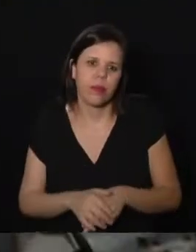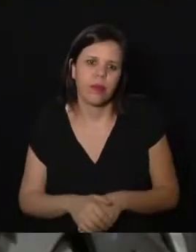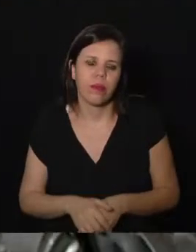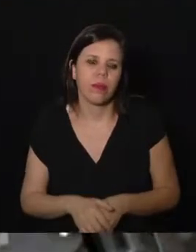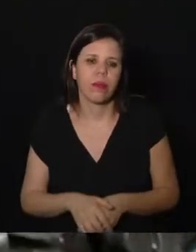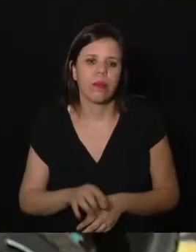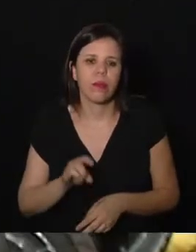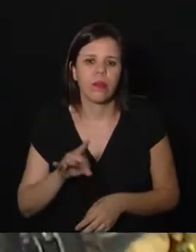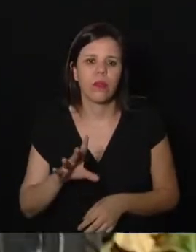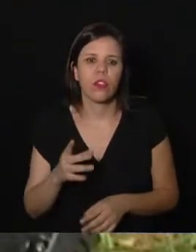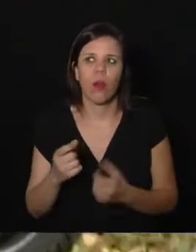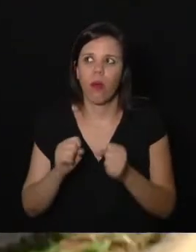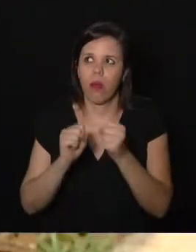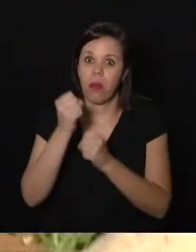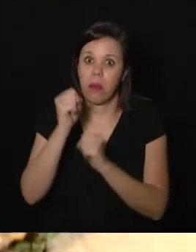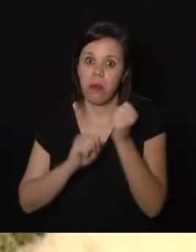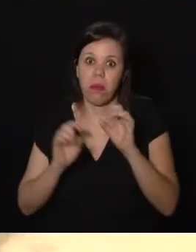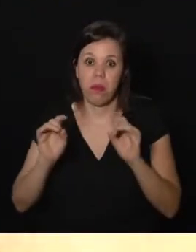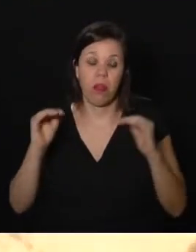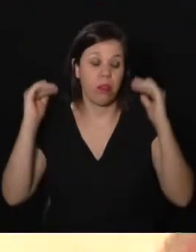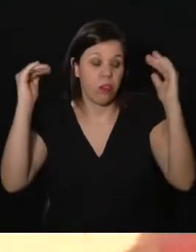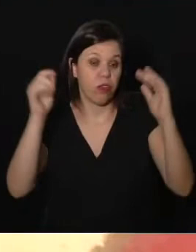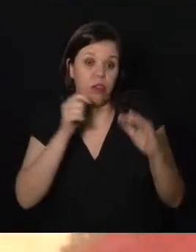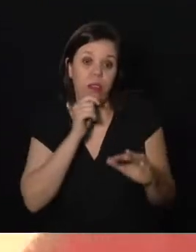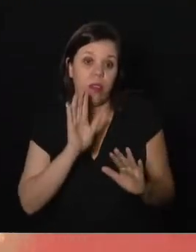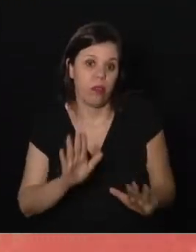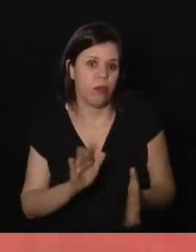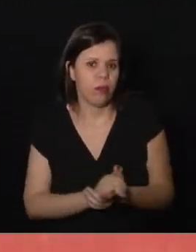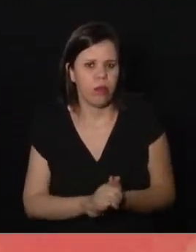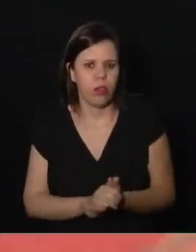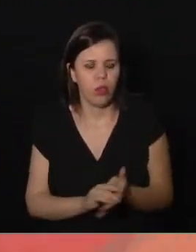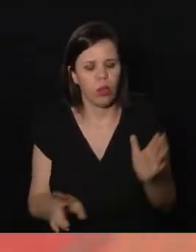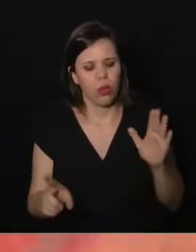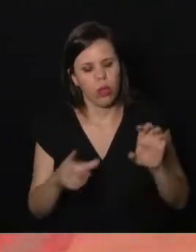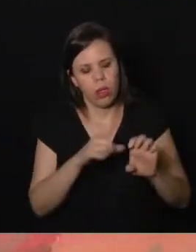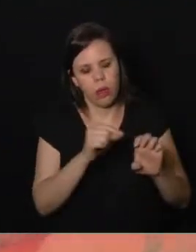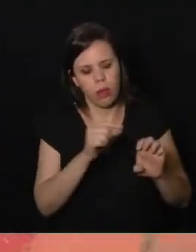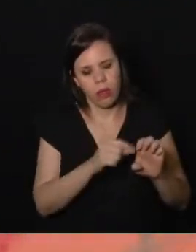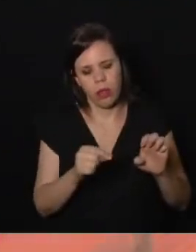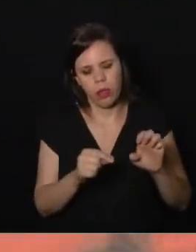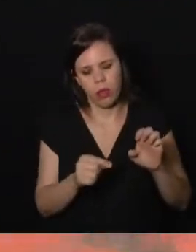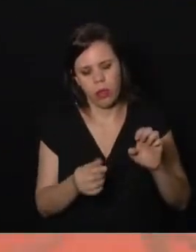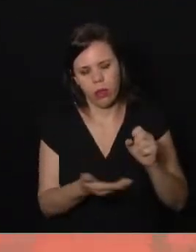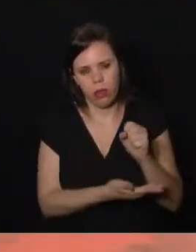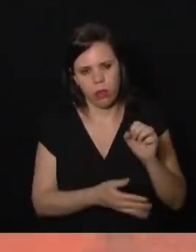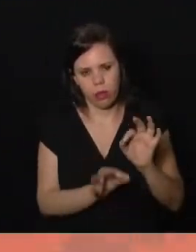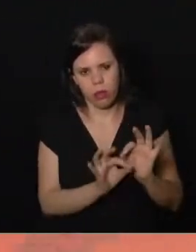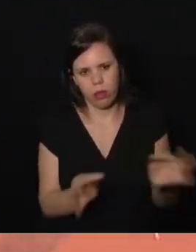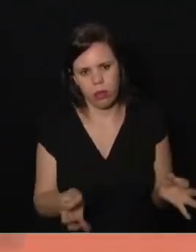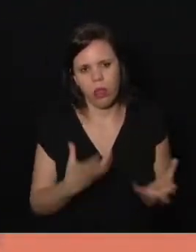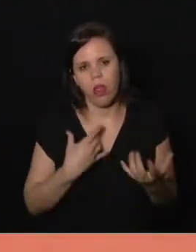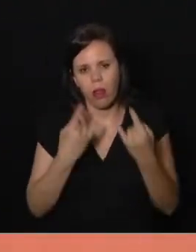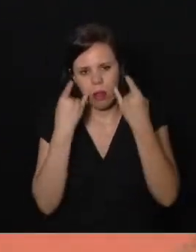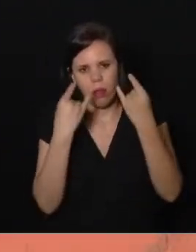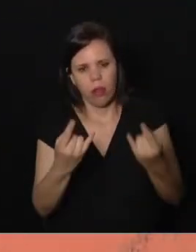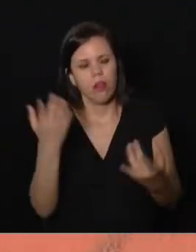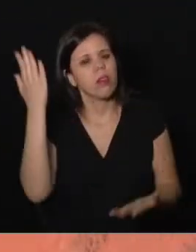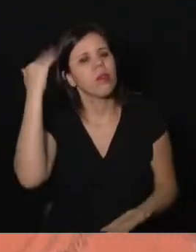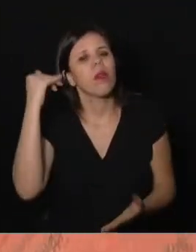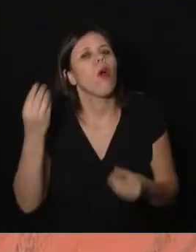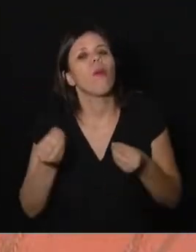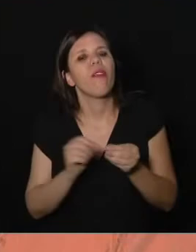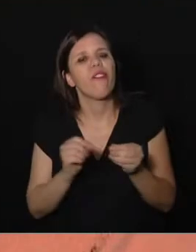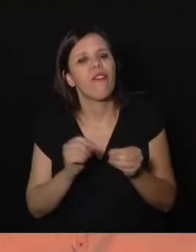com grandes empresas, né? E aí esse microempresário veio no interesse de saber qual é o